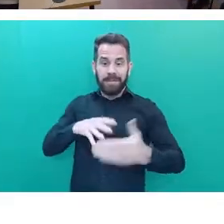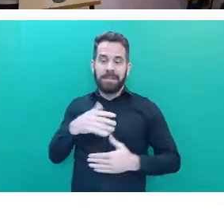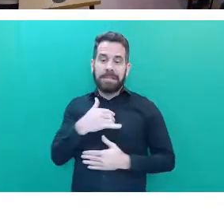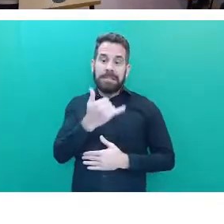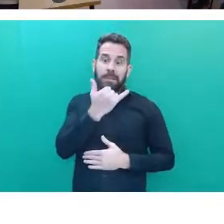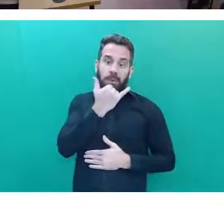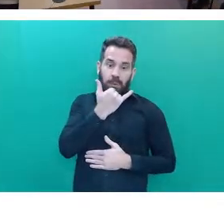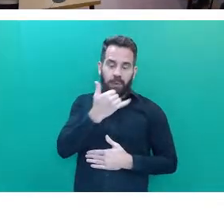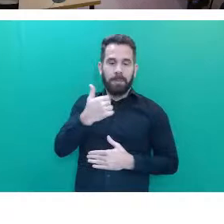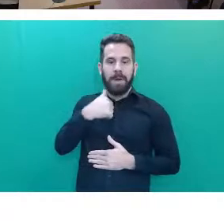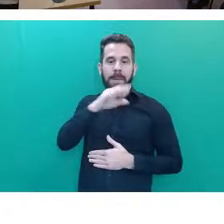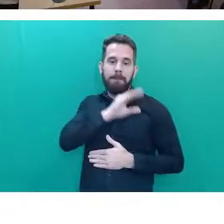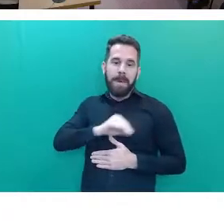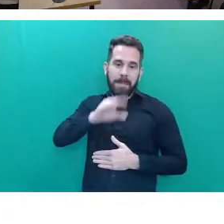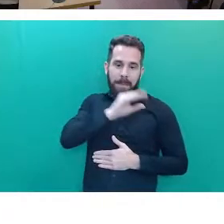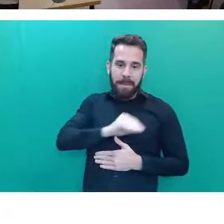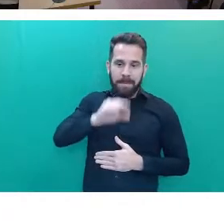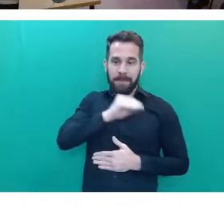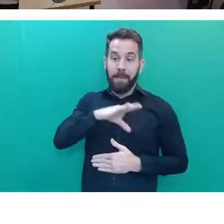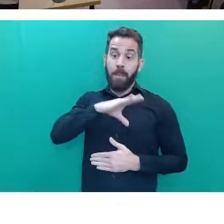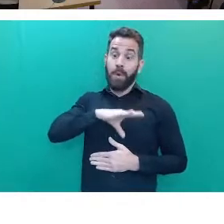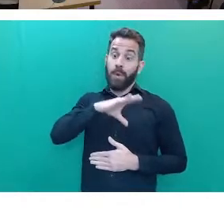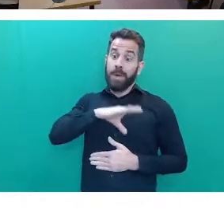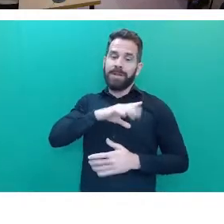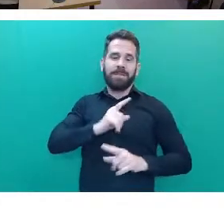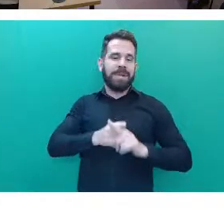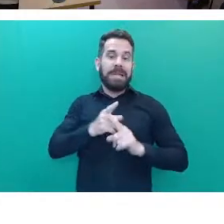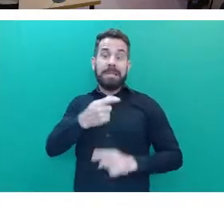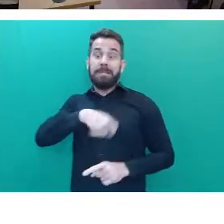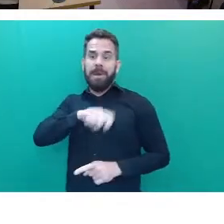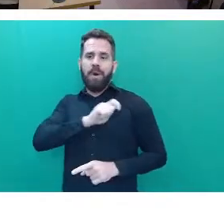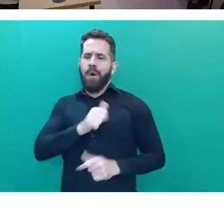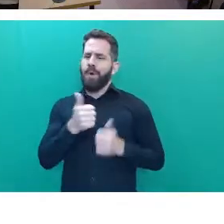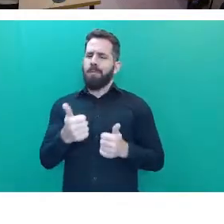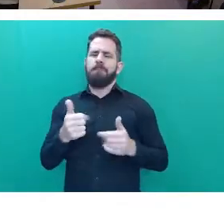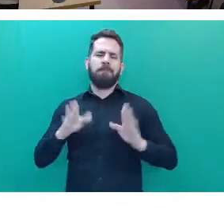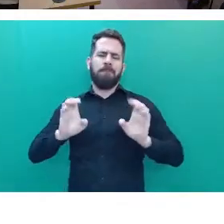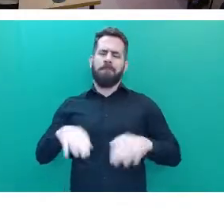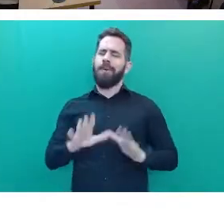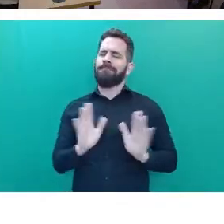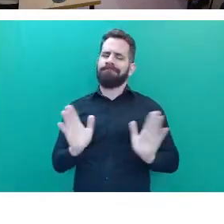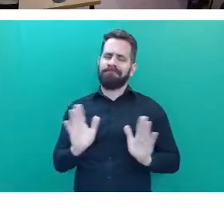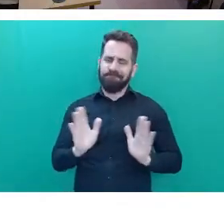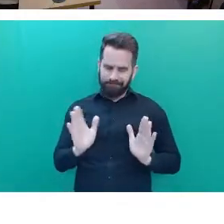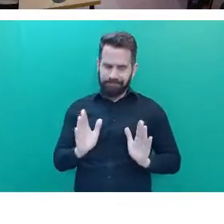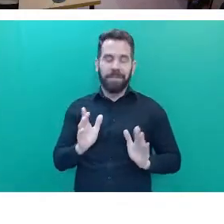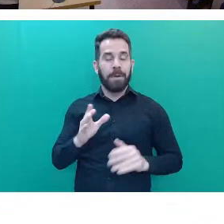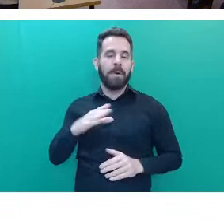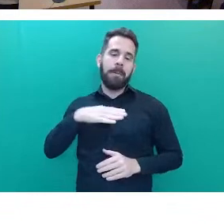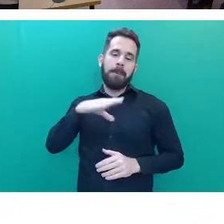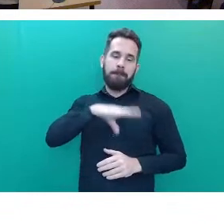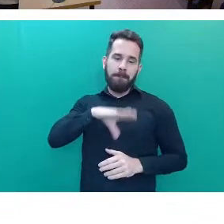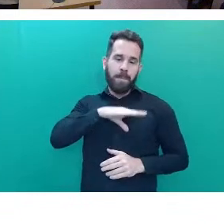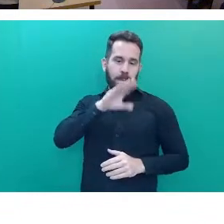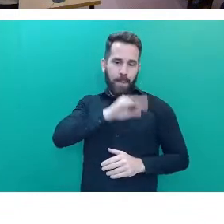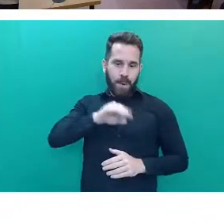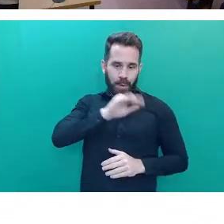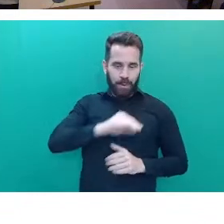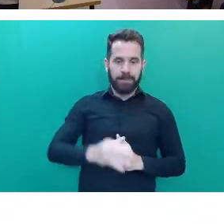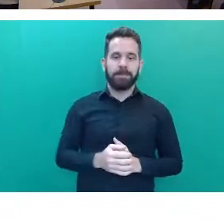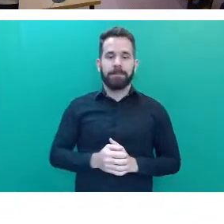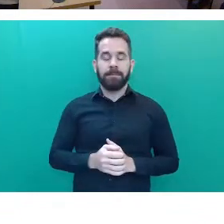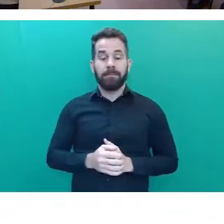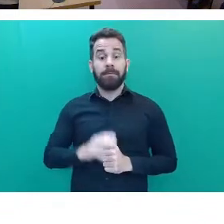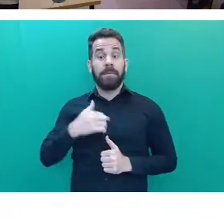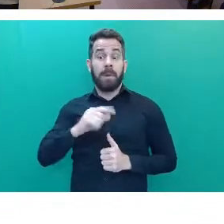falar em português, porque meu espanhol não é bom, então vamos em português mesmo. Primeiramente, eu gostaria de